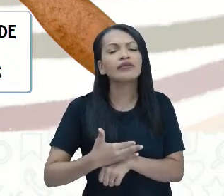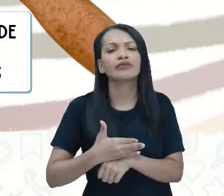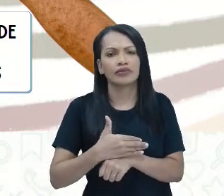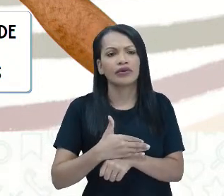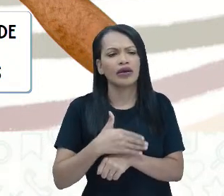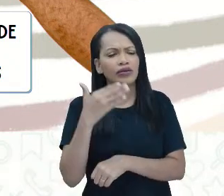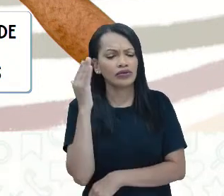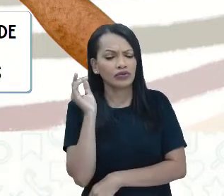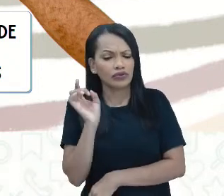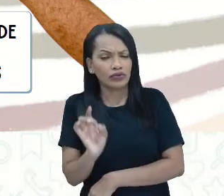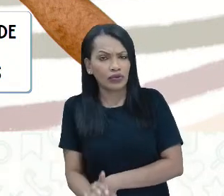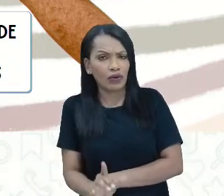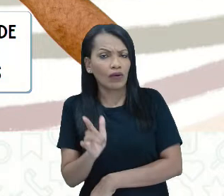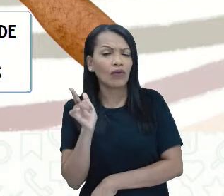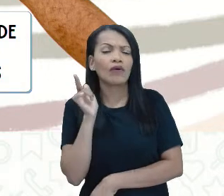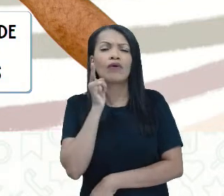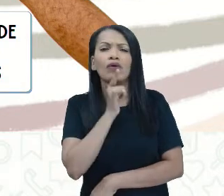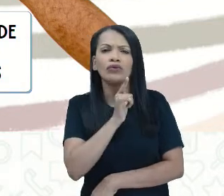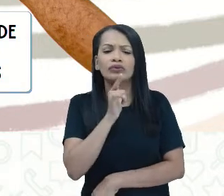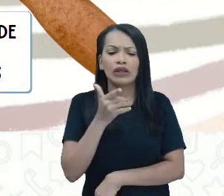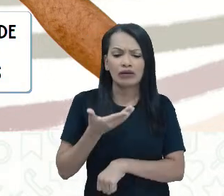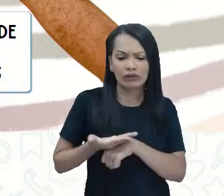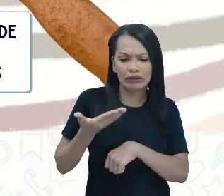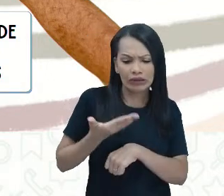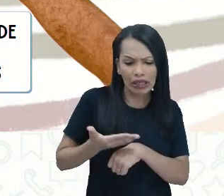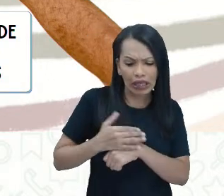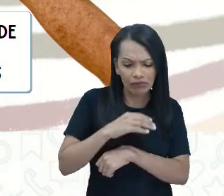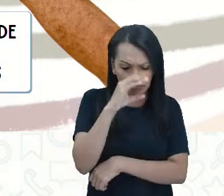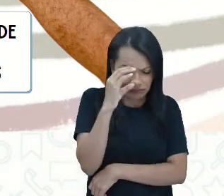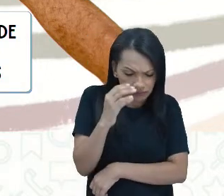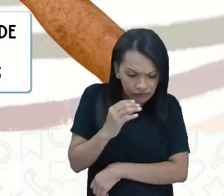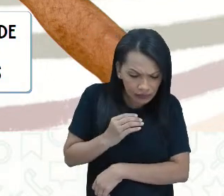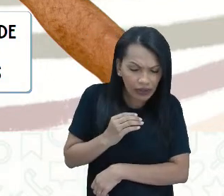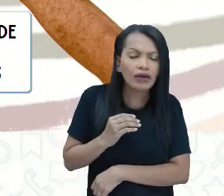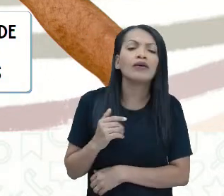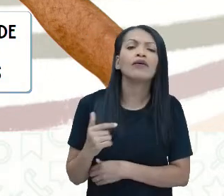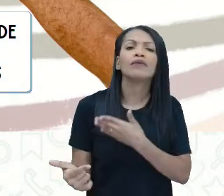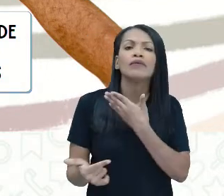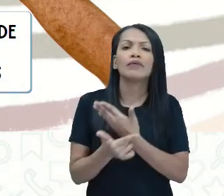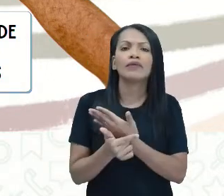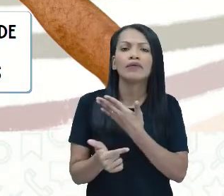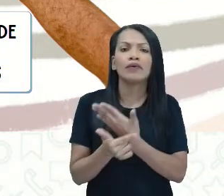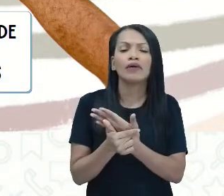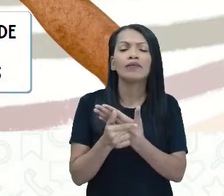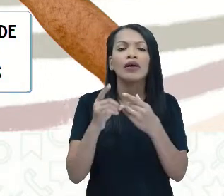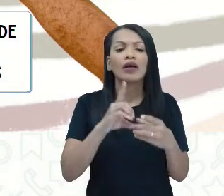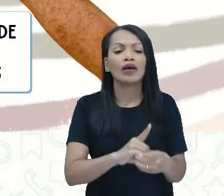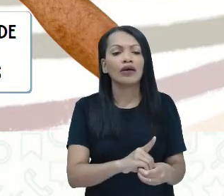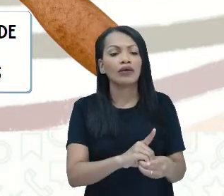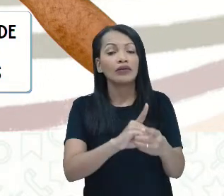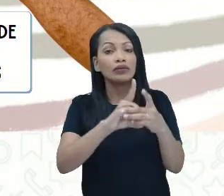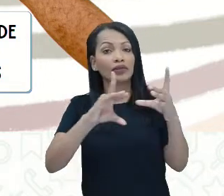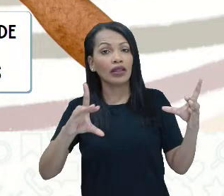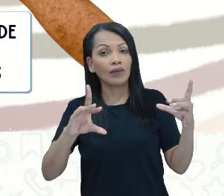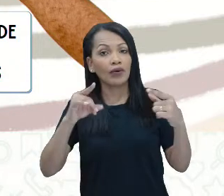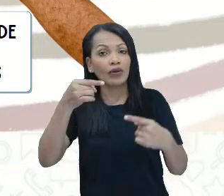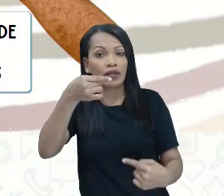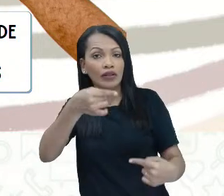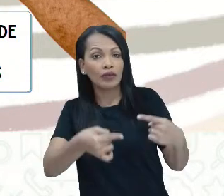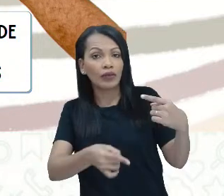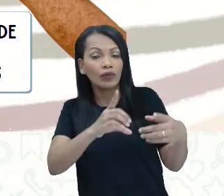gente só consegue, né, exercer essa cidadania em um regime democrático, em um regime